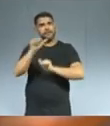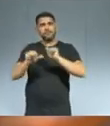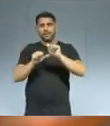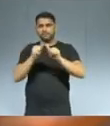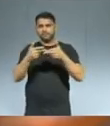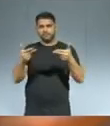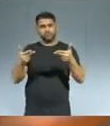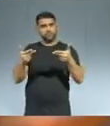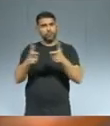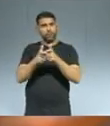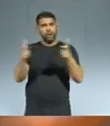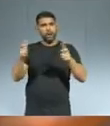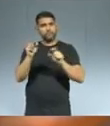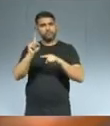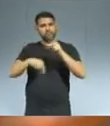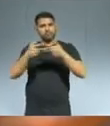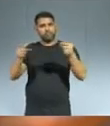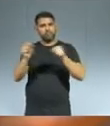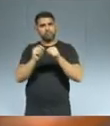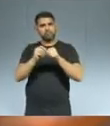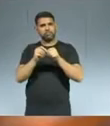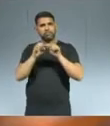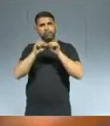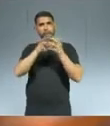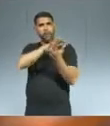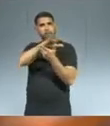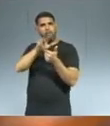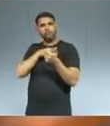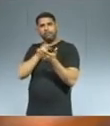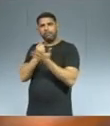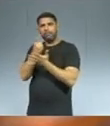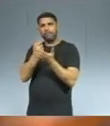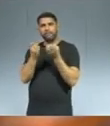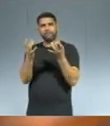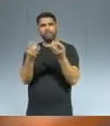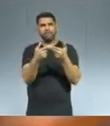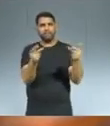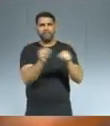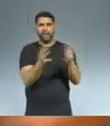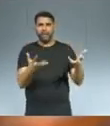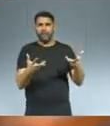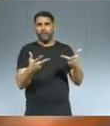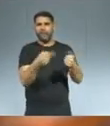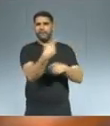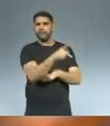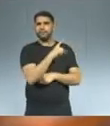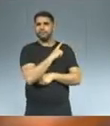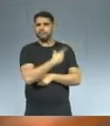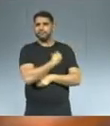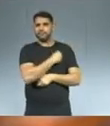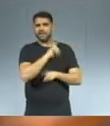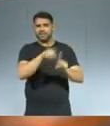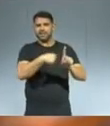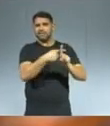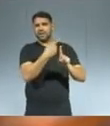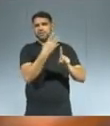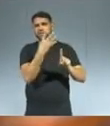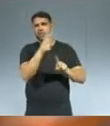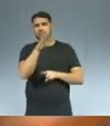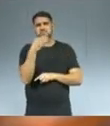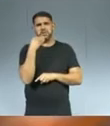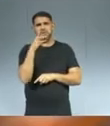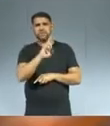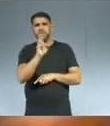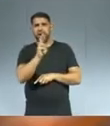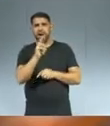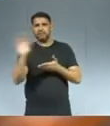numa grande um grande produto de inserção mundial a pela qualidade que ele tem que já gera mais aí de